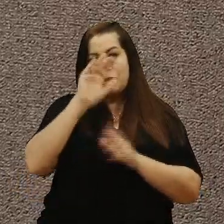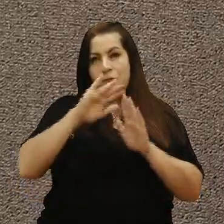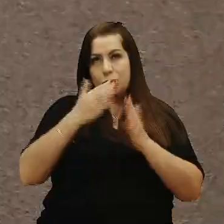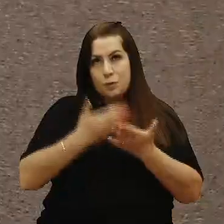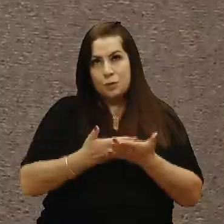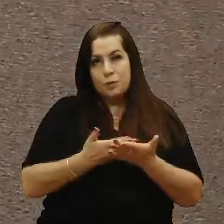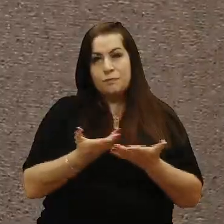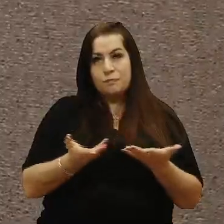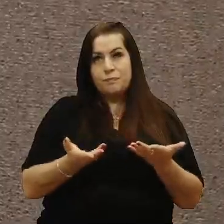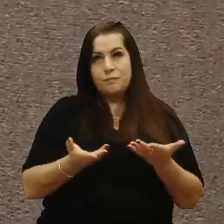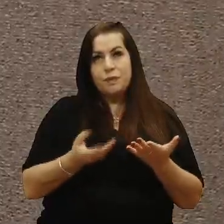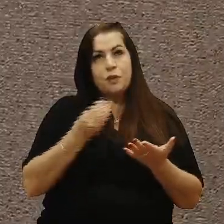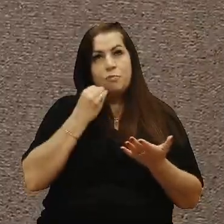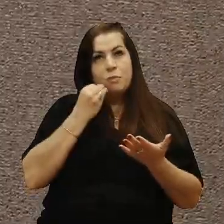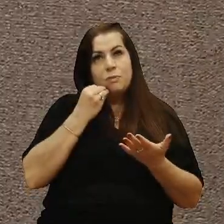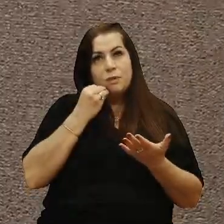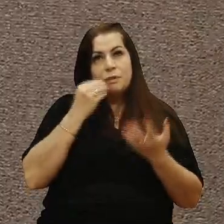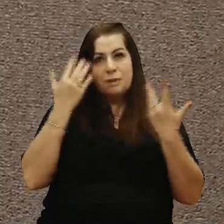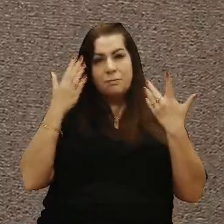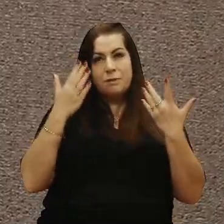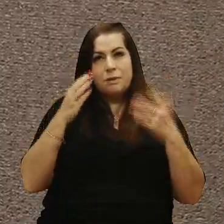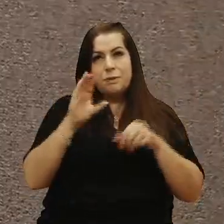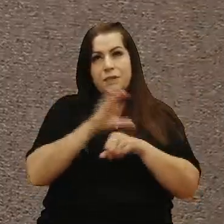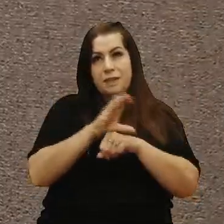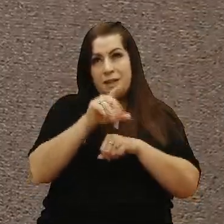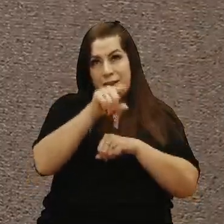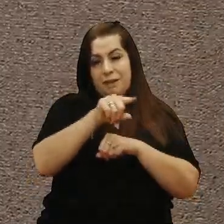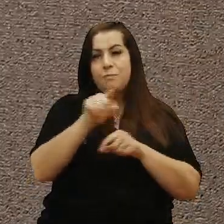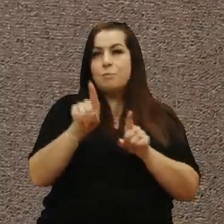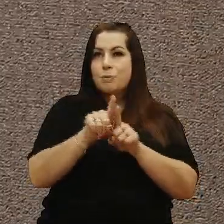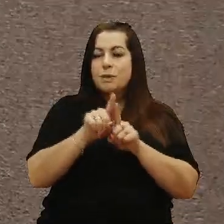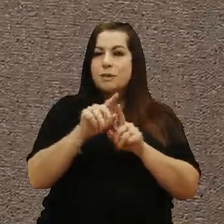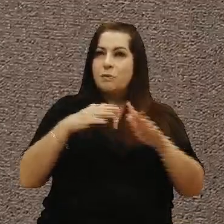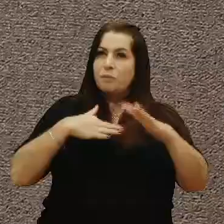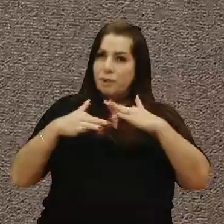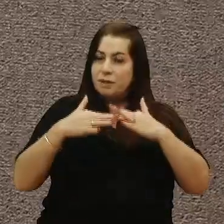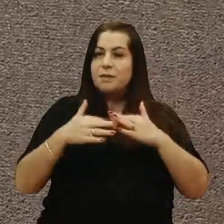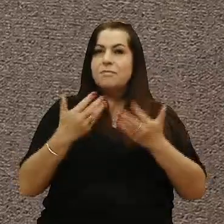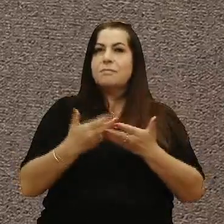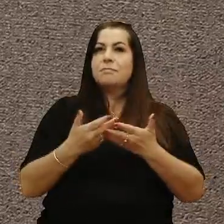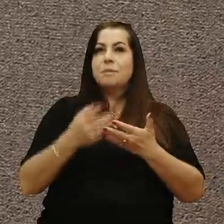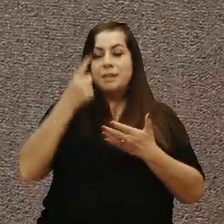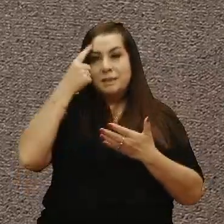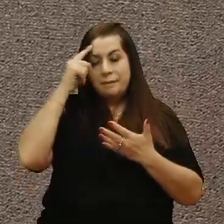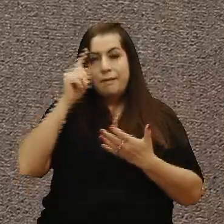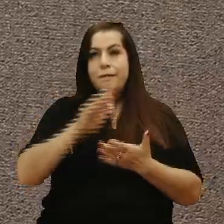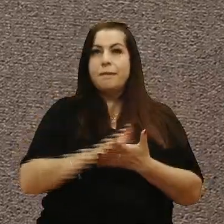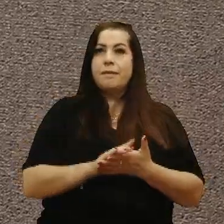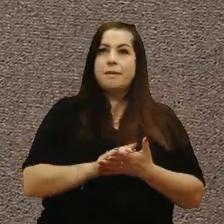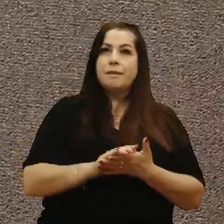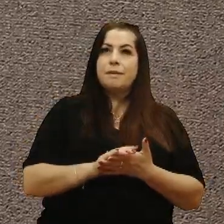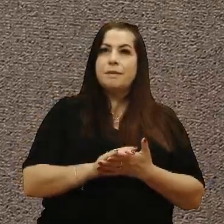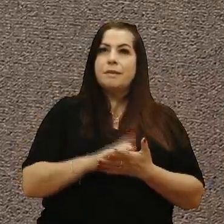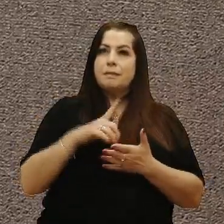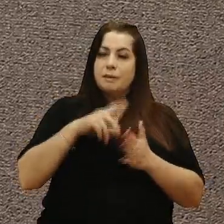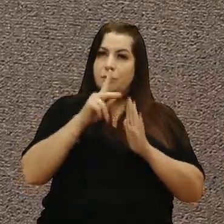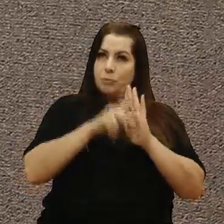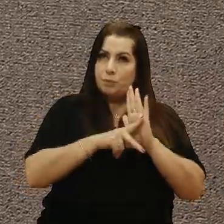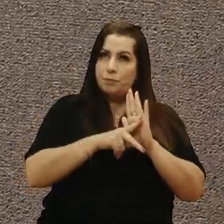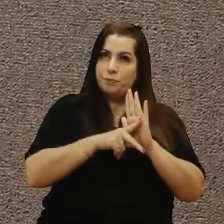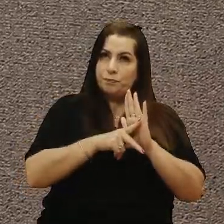escola. Então, obviamente, né, parabéns ao CETEC por essa movimentação, por essa iniciativa. A gente já tem o